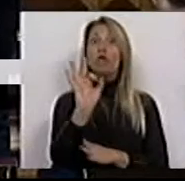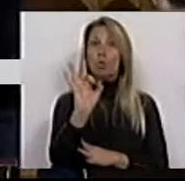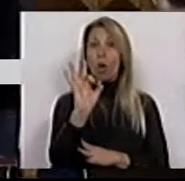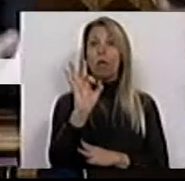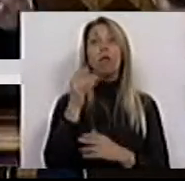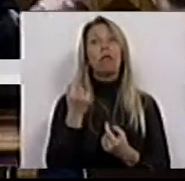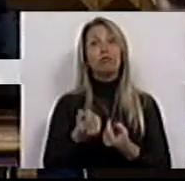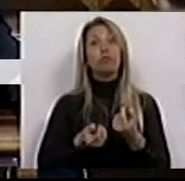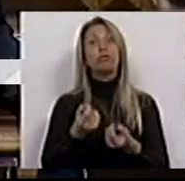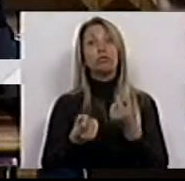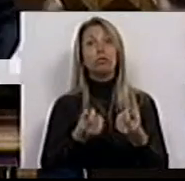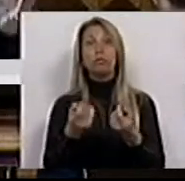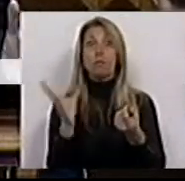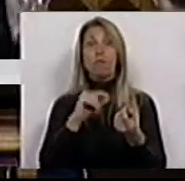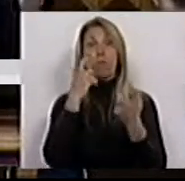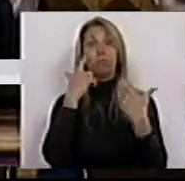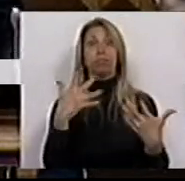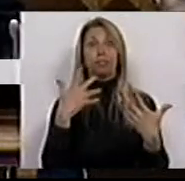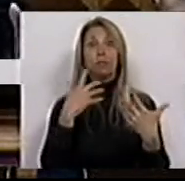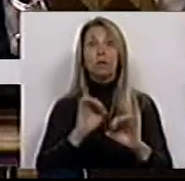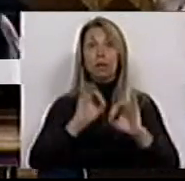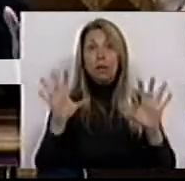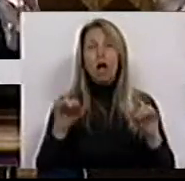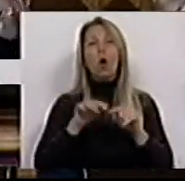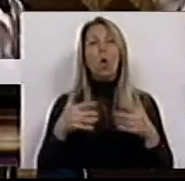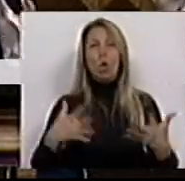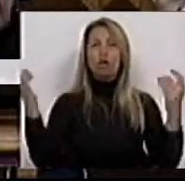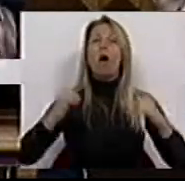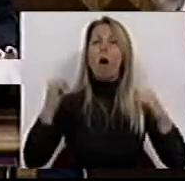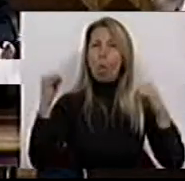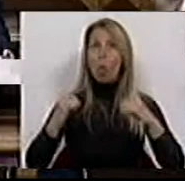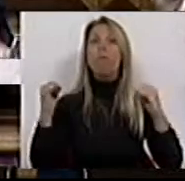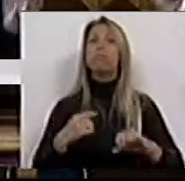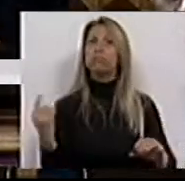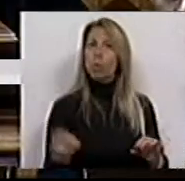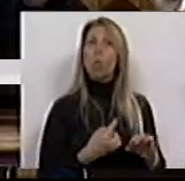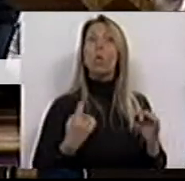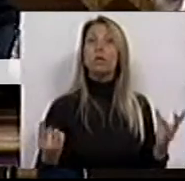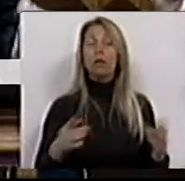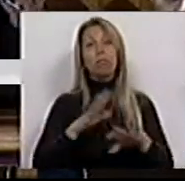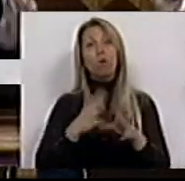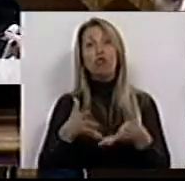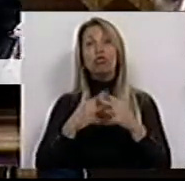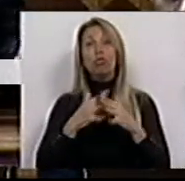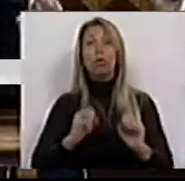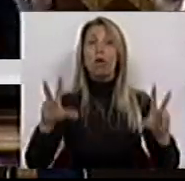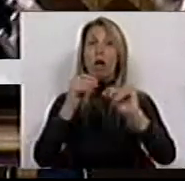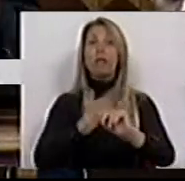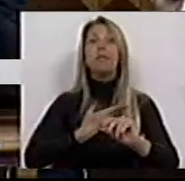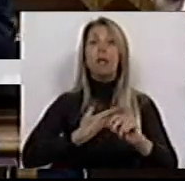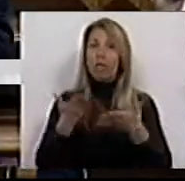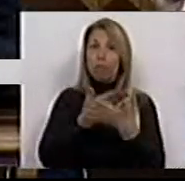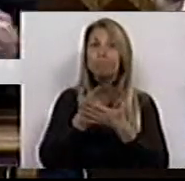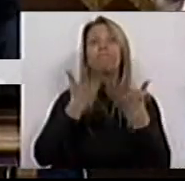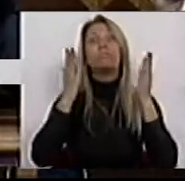vez mais evidente, que hoje há um consenso em torno da reestruturação da dívida pública. Não há quem diga que ela é pagável da